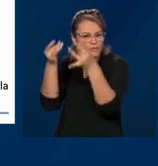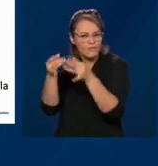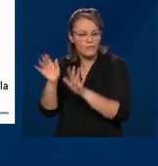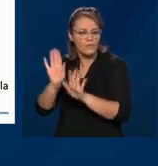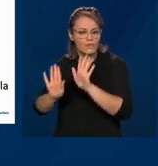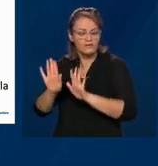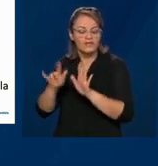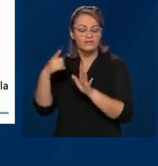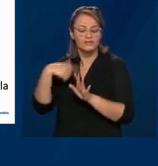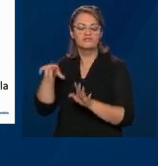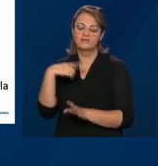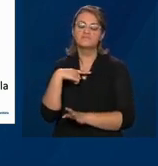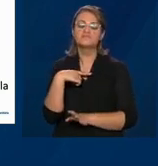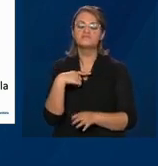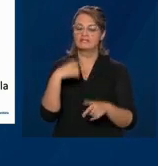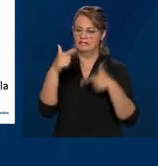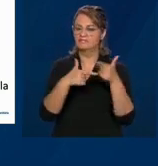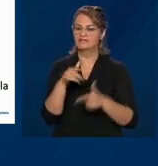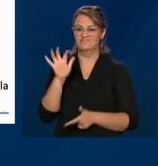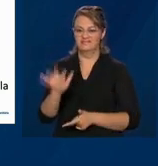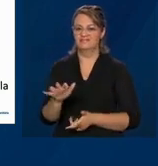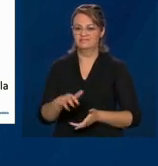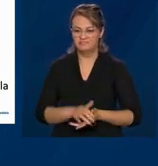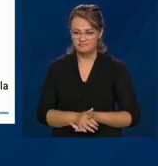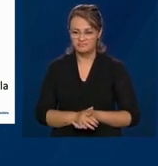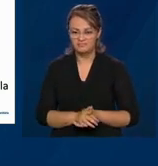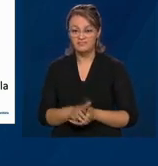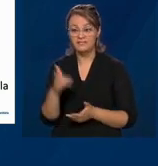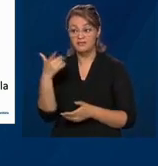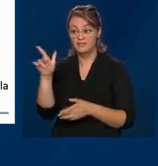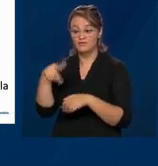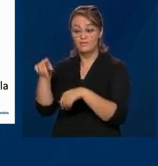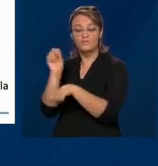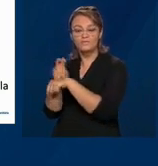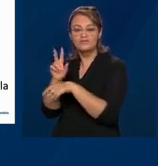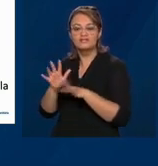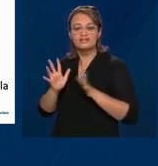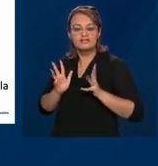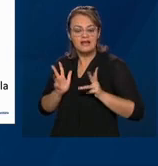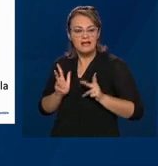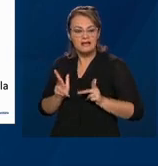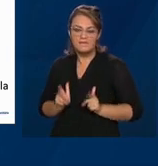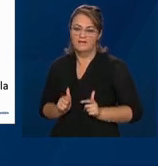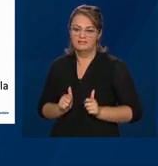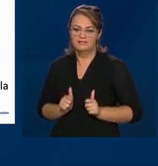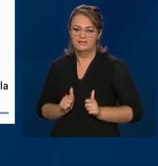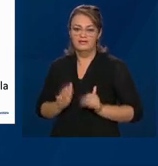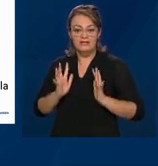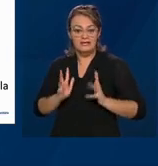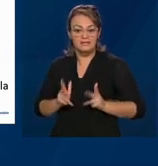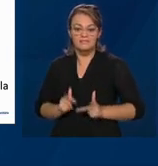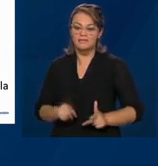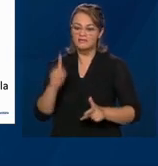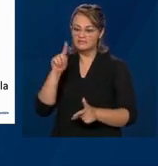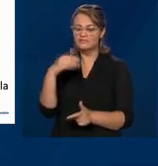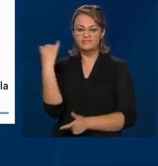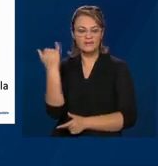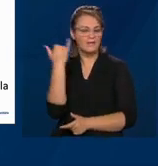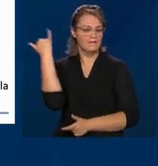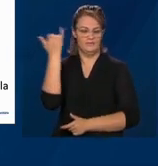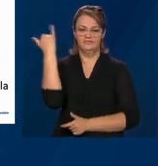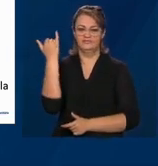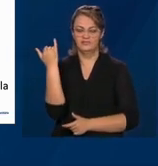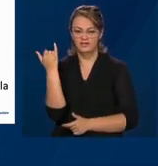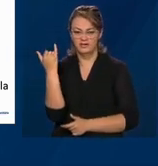nós, e foi o que a gente fez. Além disso, precisa ser purificado. A purificação é uma etapa essencial, porque senão a gente pode ter